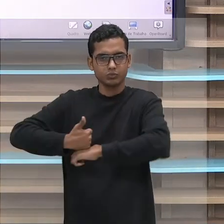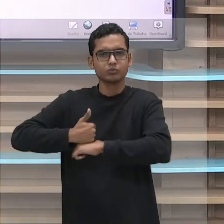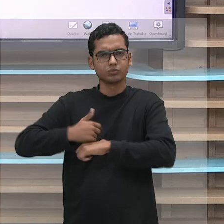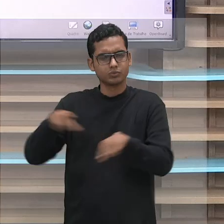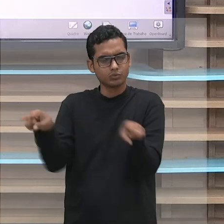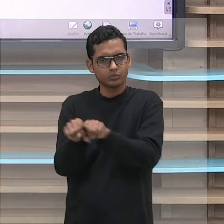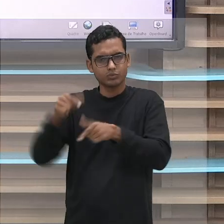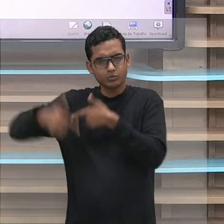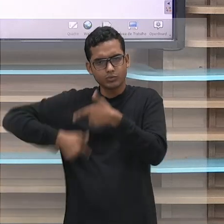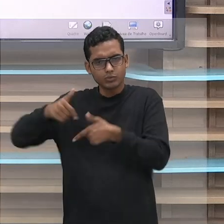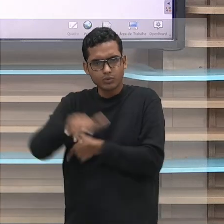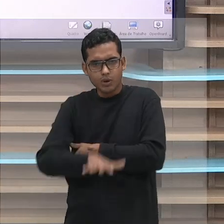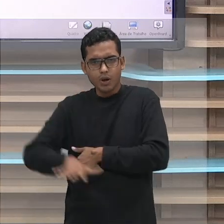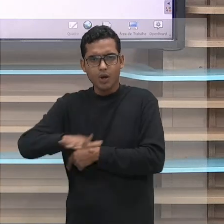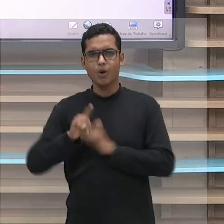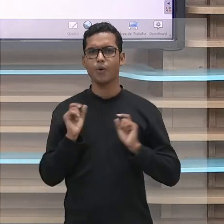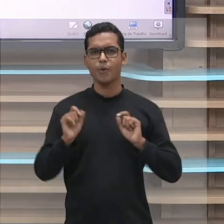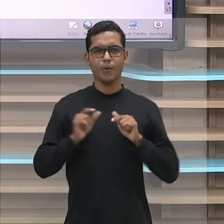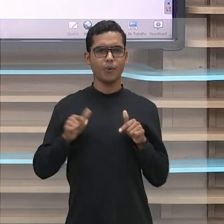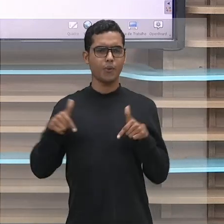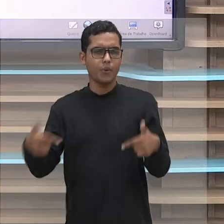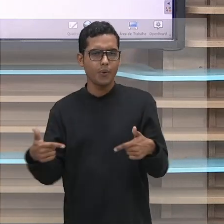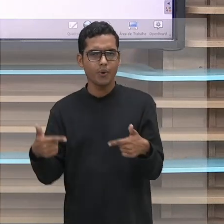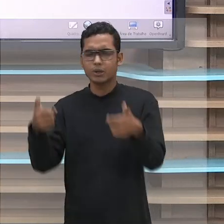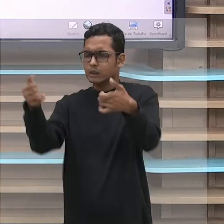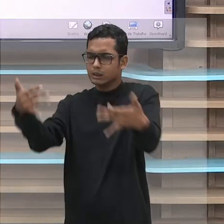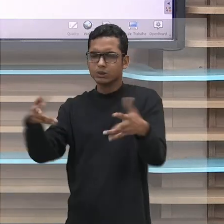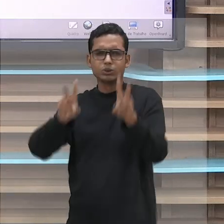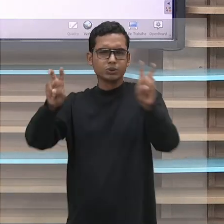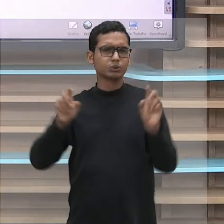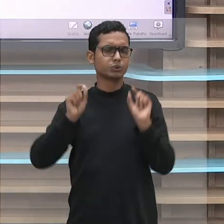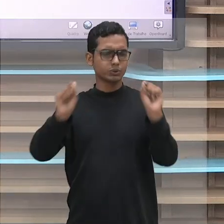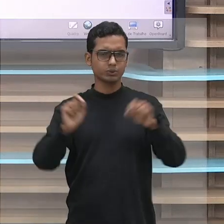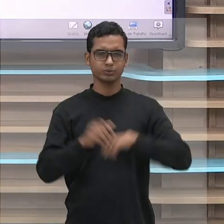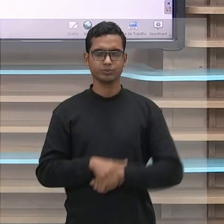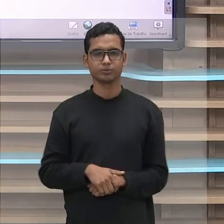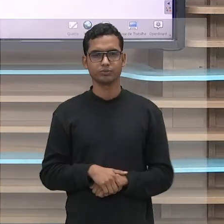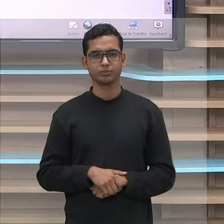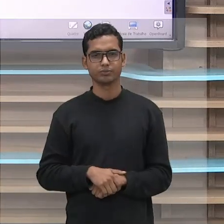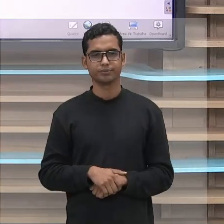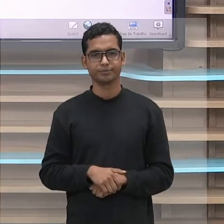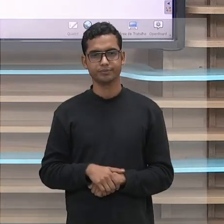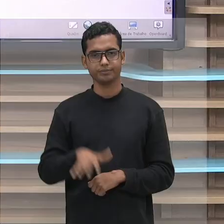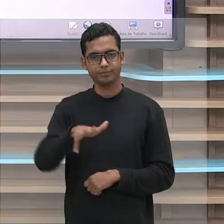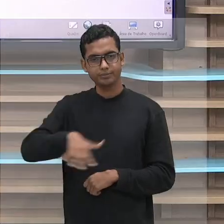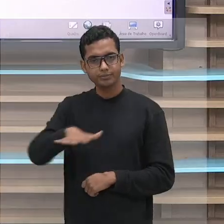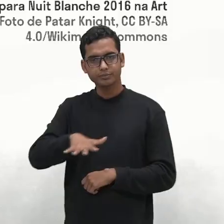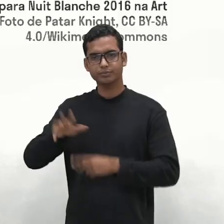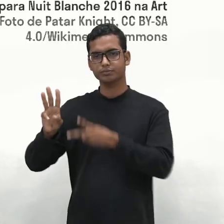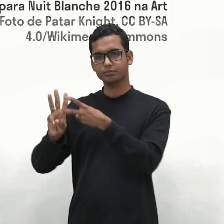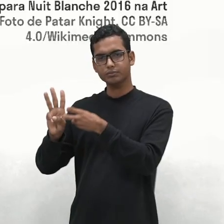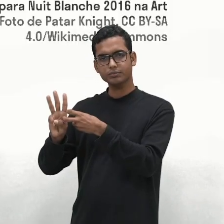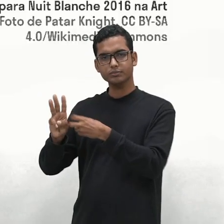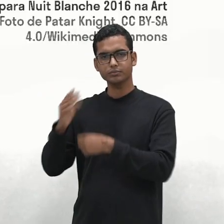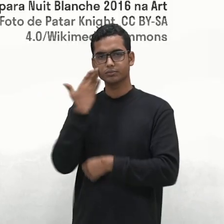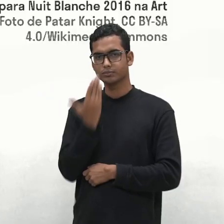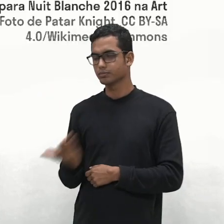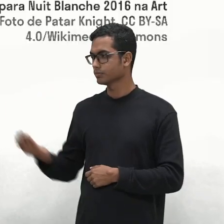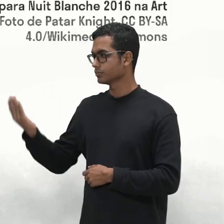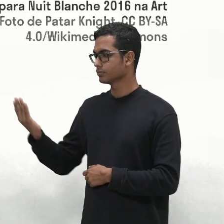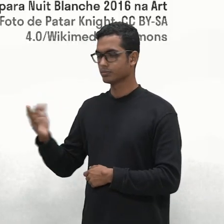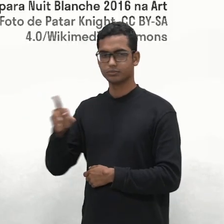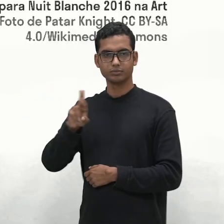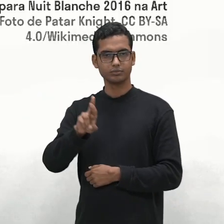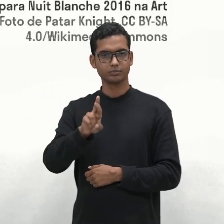sentido, que é um ativista, né, que fala justamente sobre essa questão indígena. Vamos ver que é a Rebeca, tá? Então, a